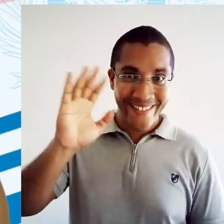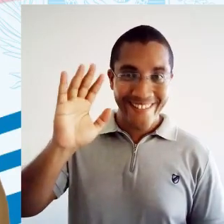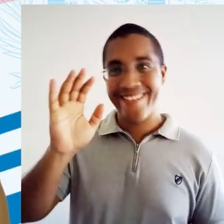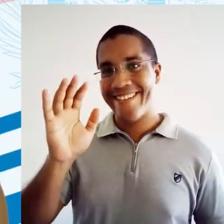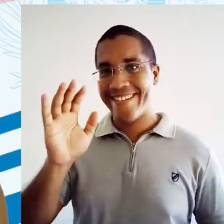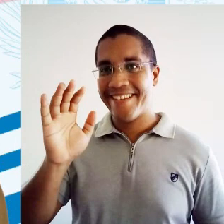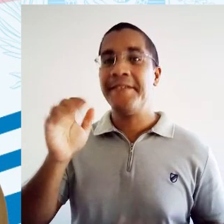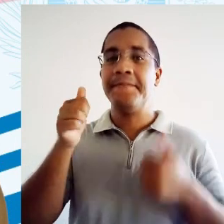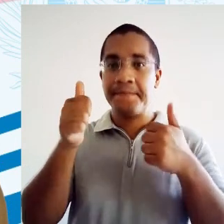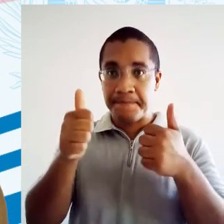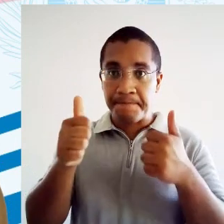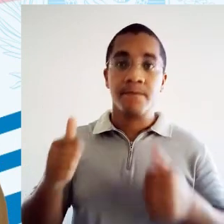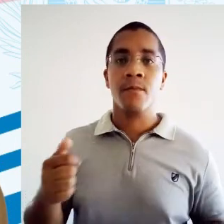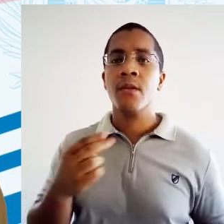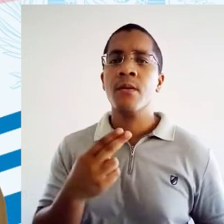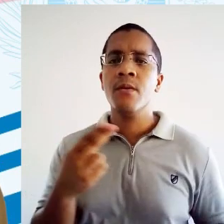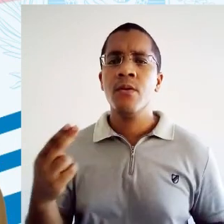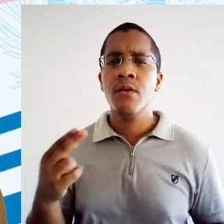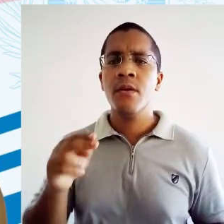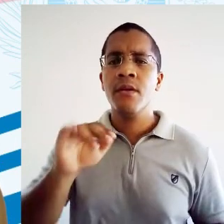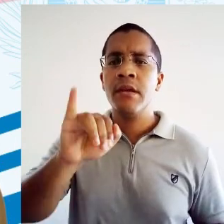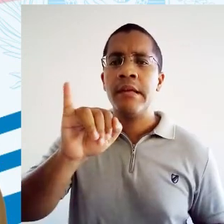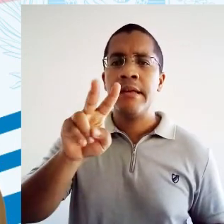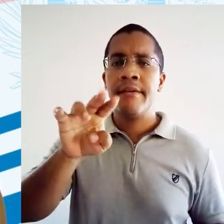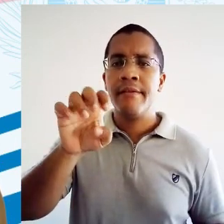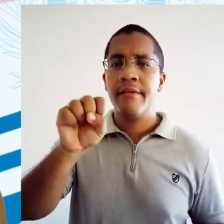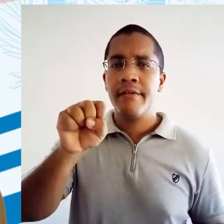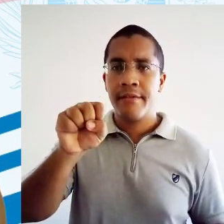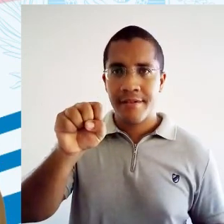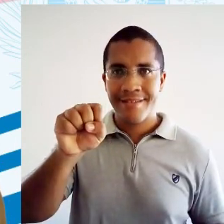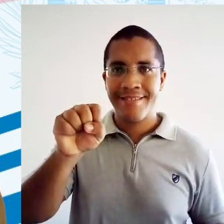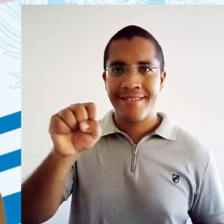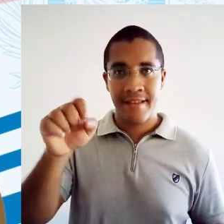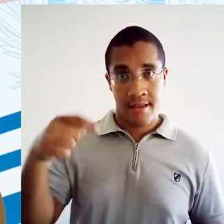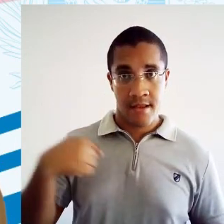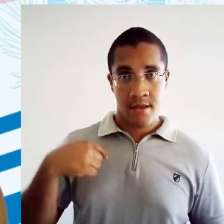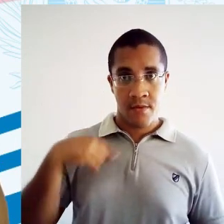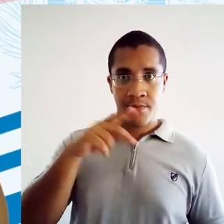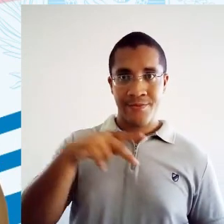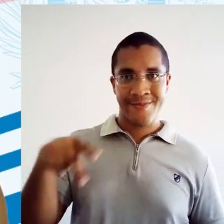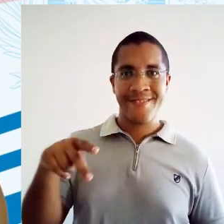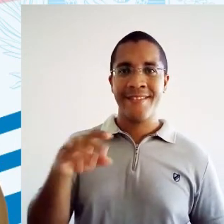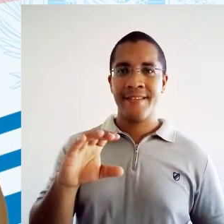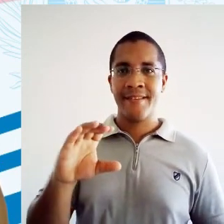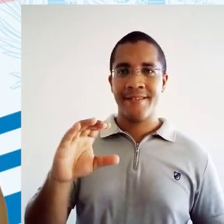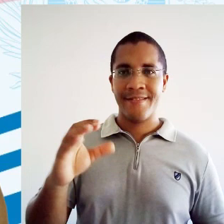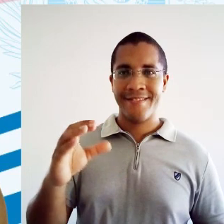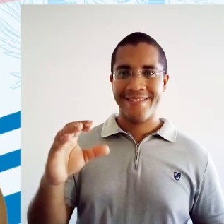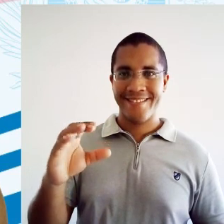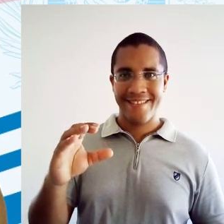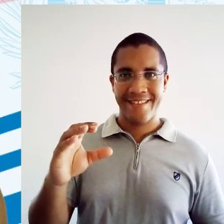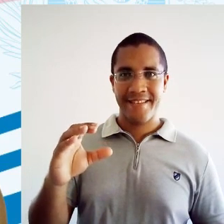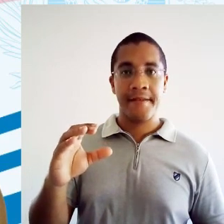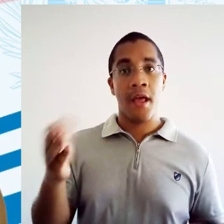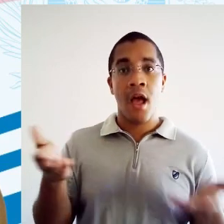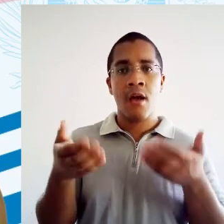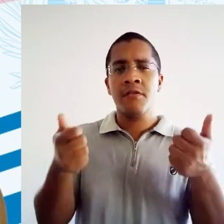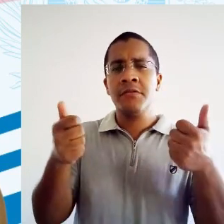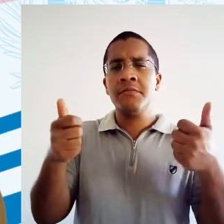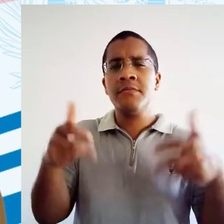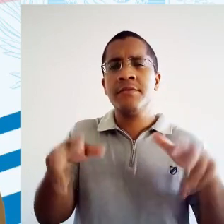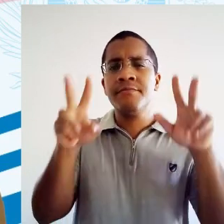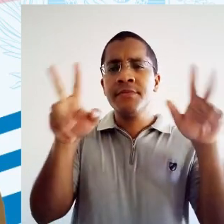Olá pessoal, meu nome é Ives Fernando, eu sou professor de Ciências e hoje nós iremos falar